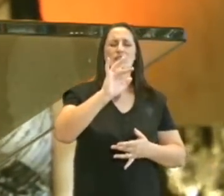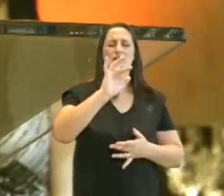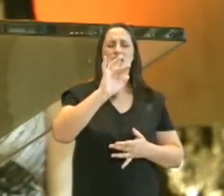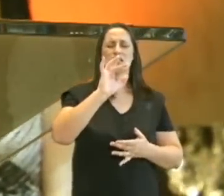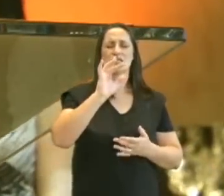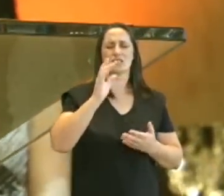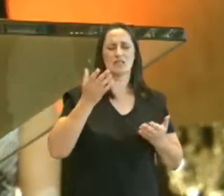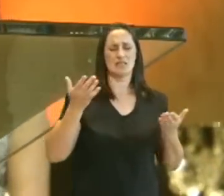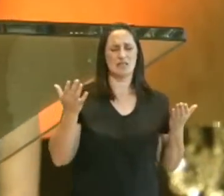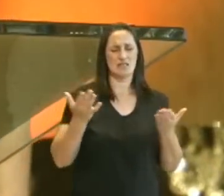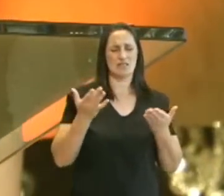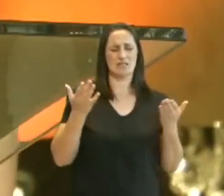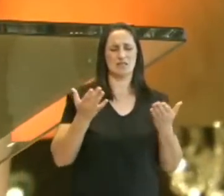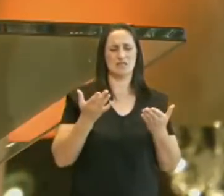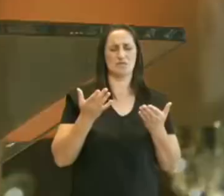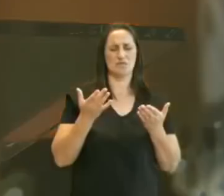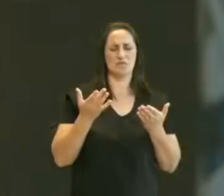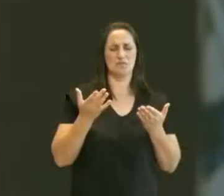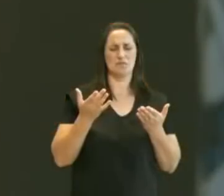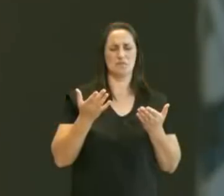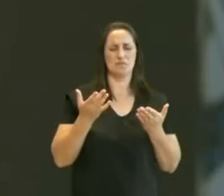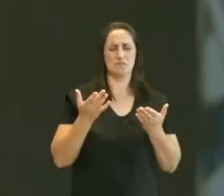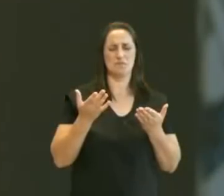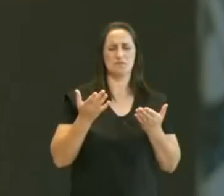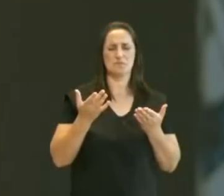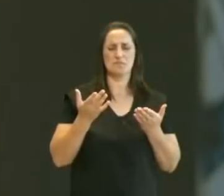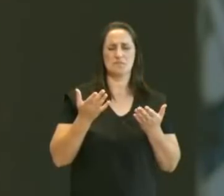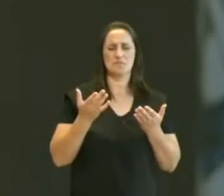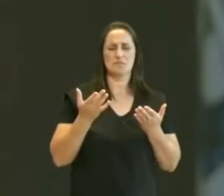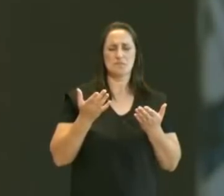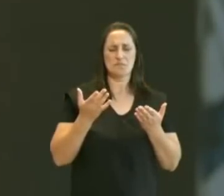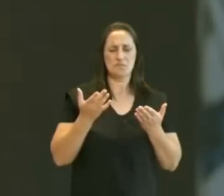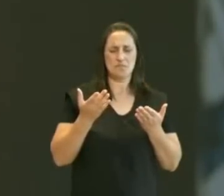ponta do pé. Que aquele